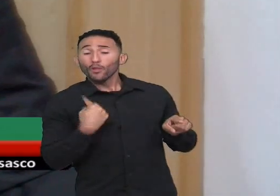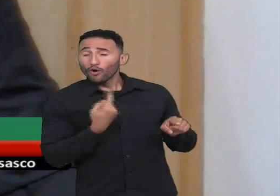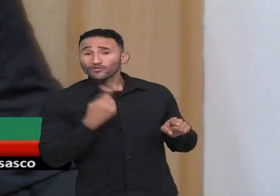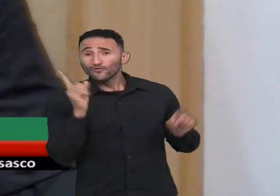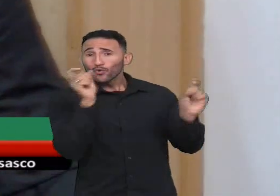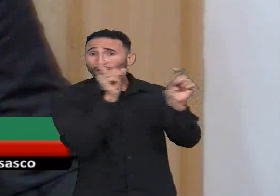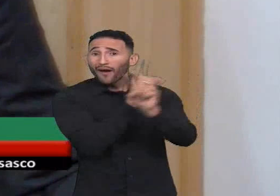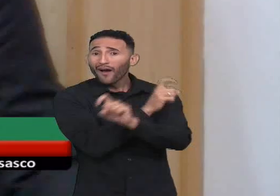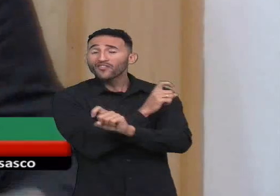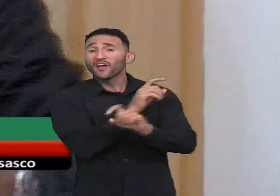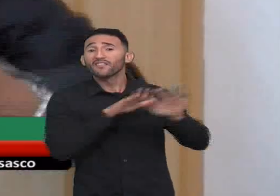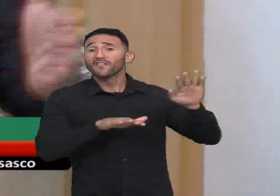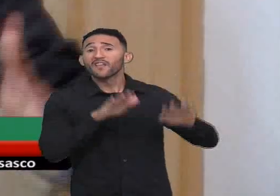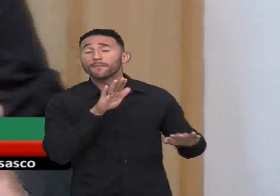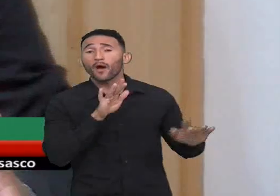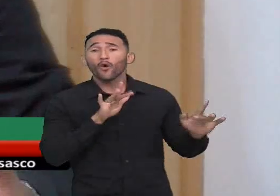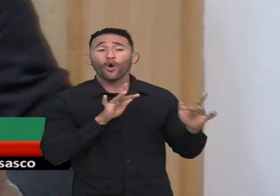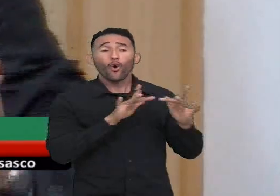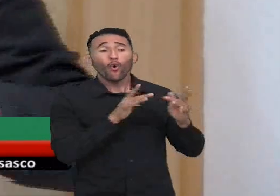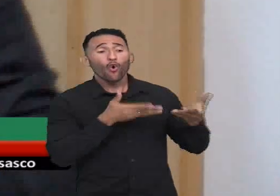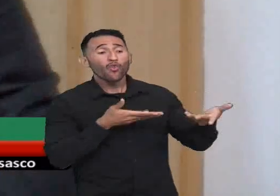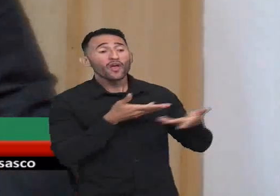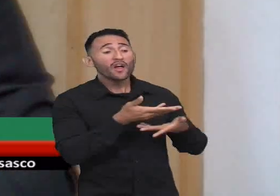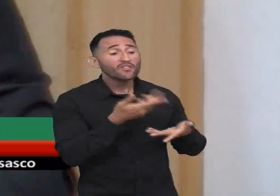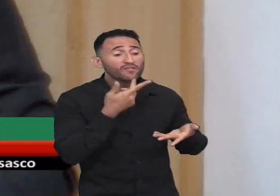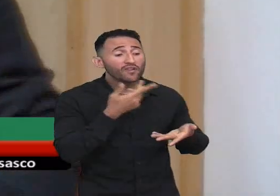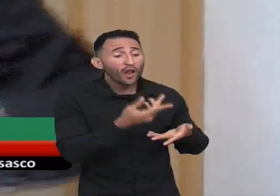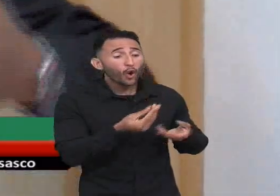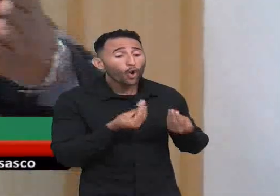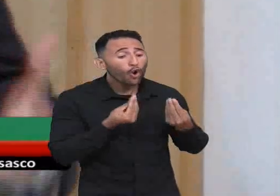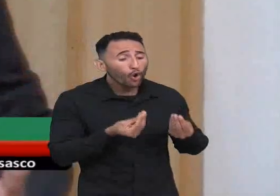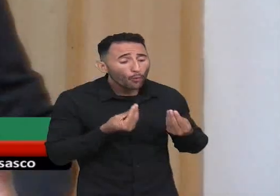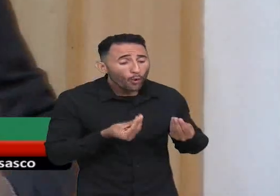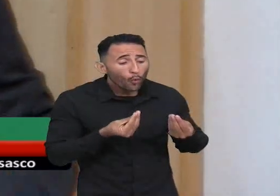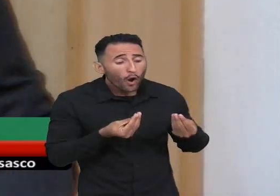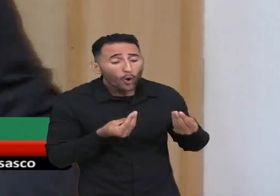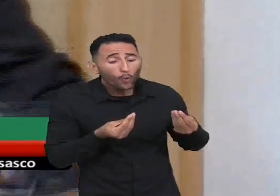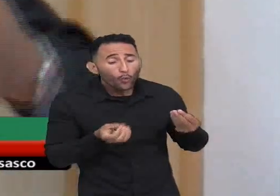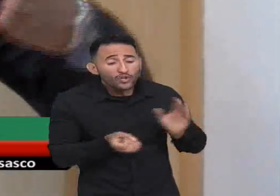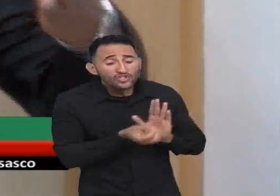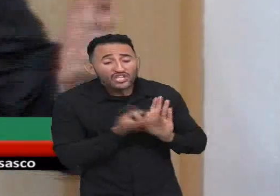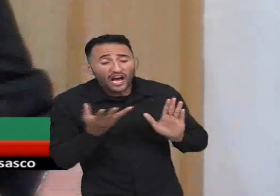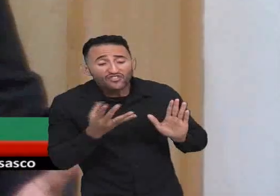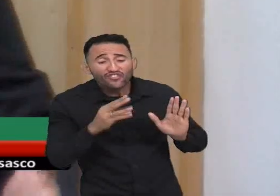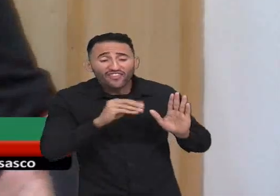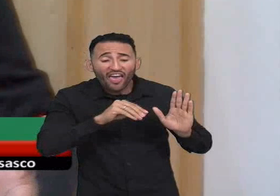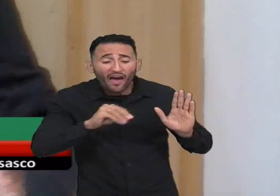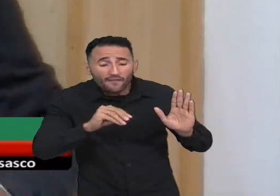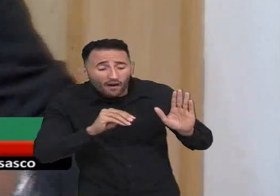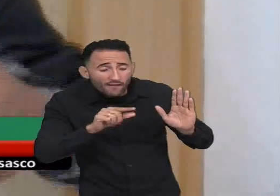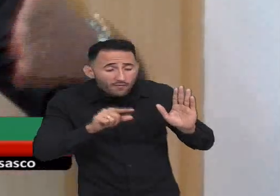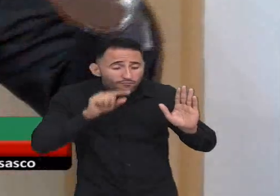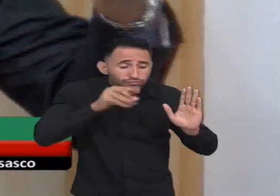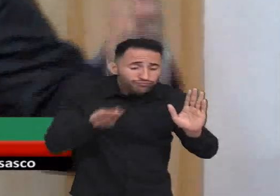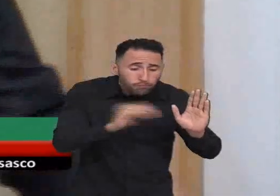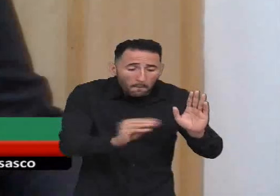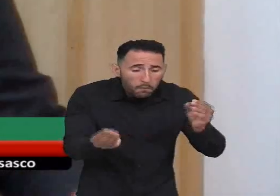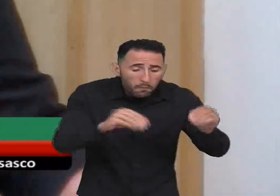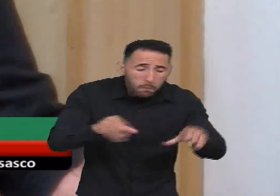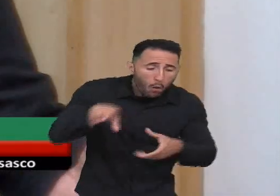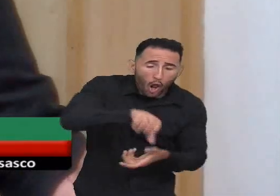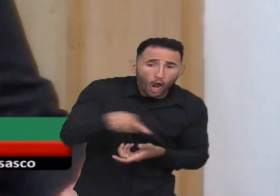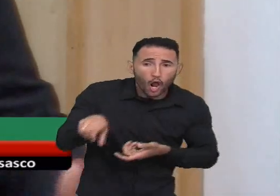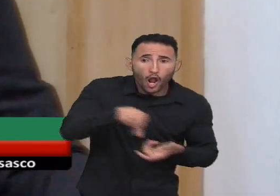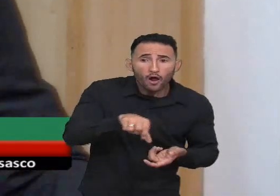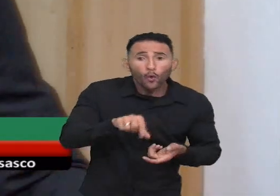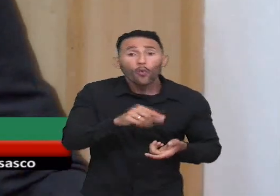falar quando fazia a vala lá e como ia compactar, quanto colocava de terra, quanto colocava de brita, quanto ia colocar